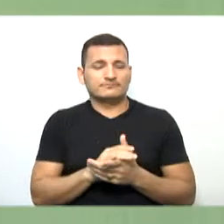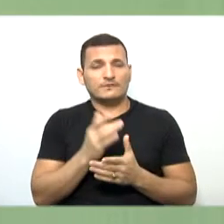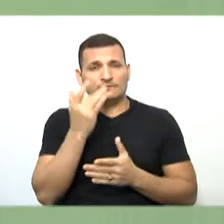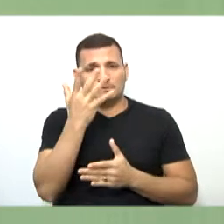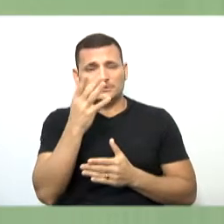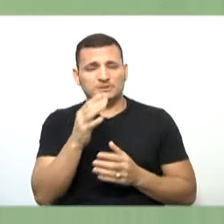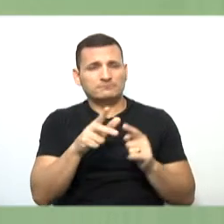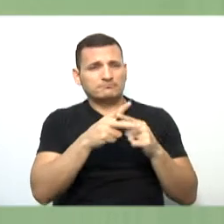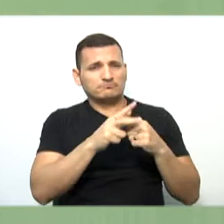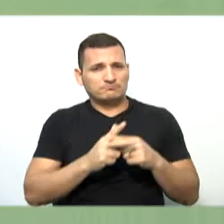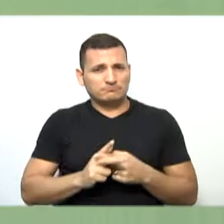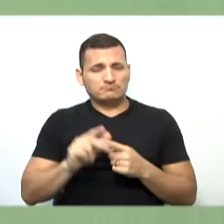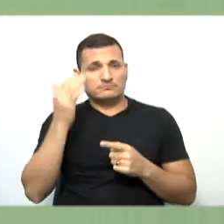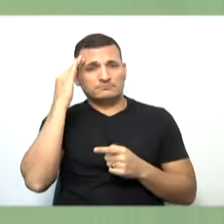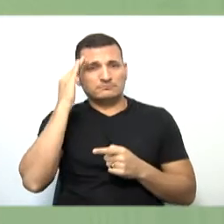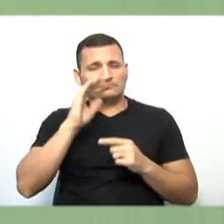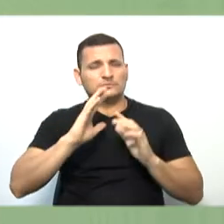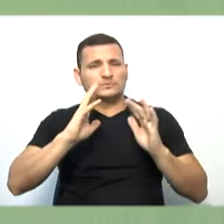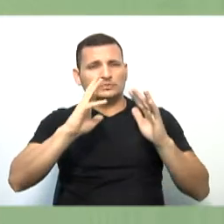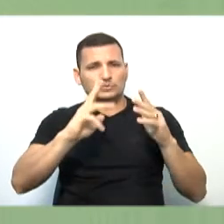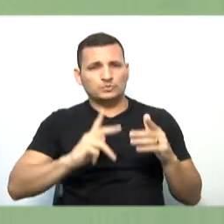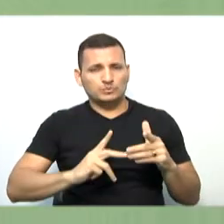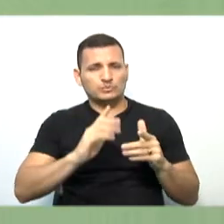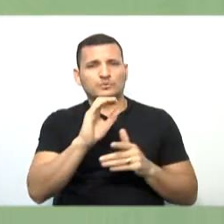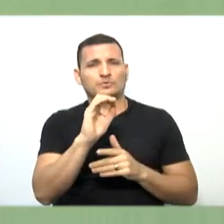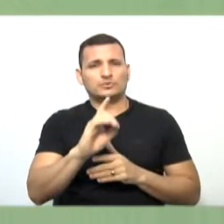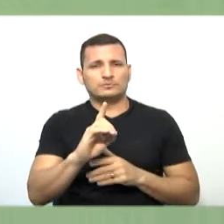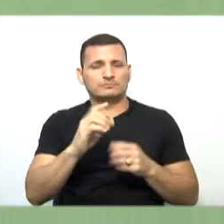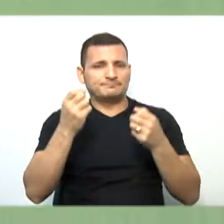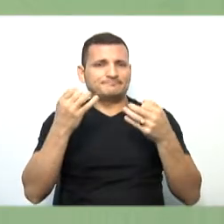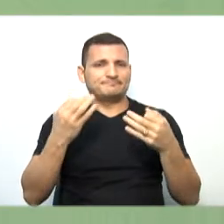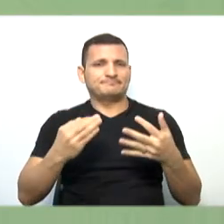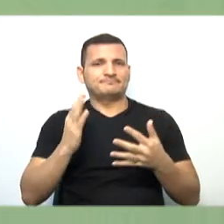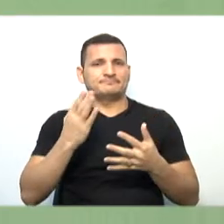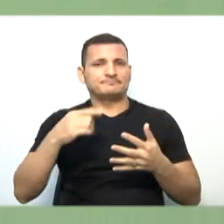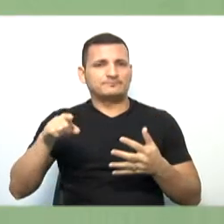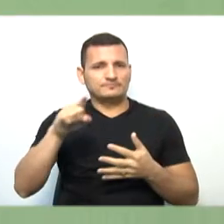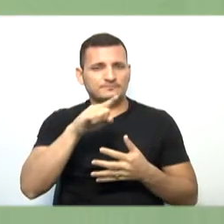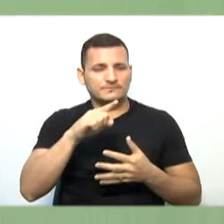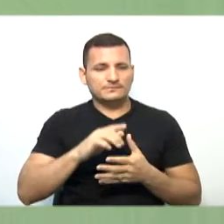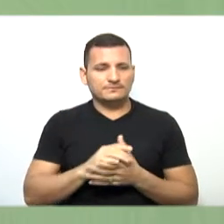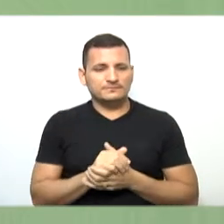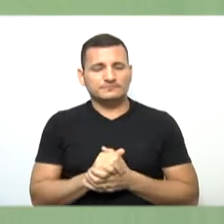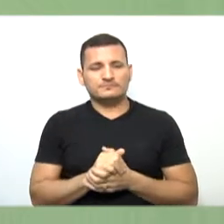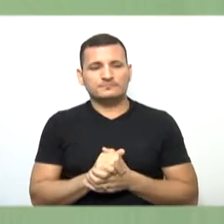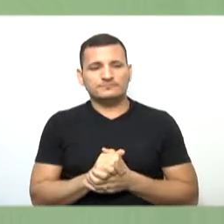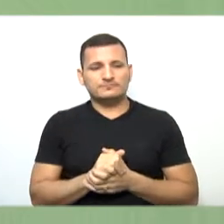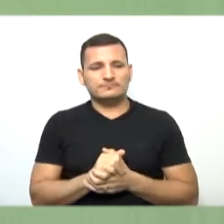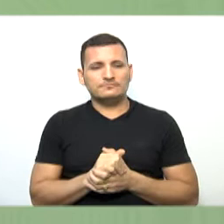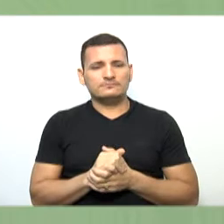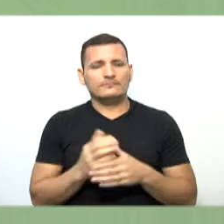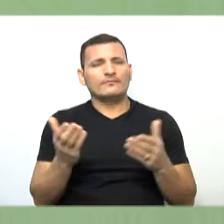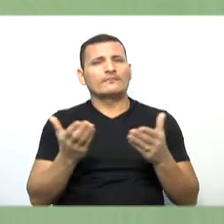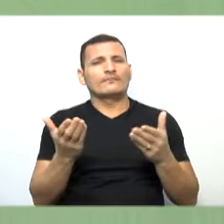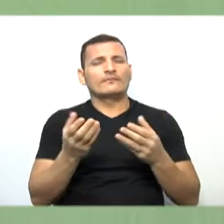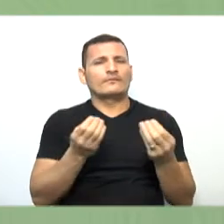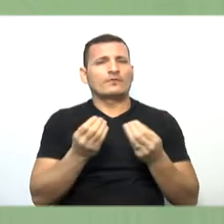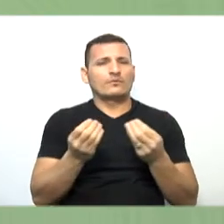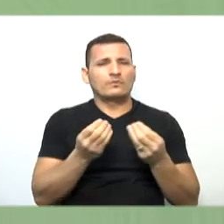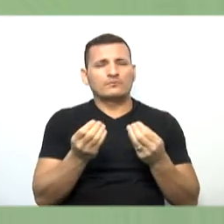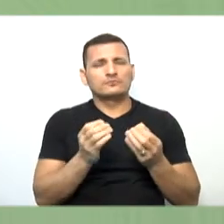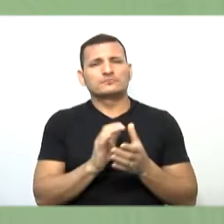o entendimento dos códigos. Isso eu já acabei de explicar aqui para vocês, certo? Agora, como é que vamos